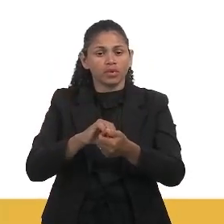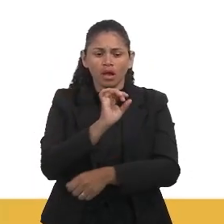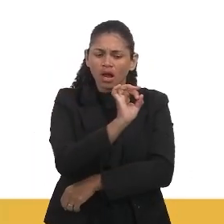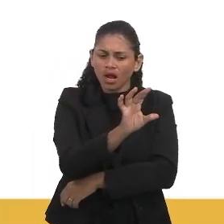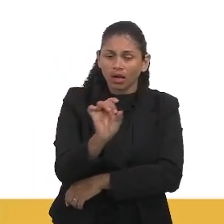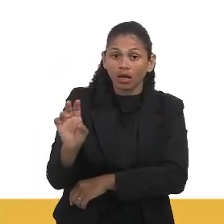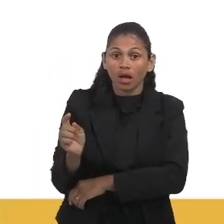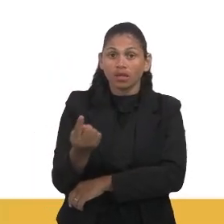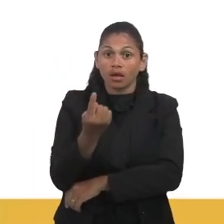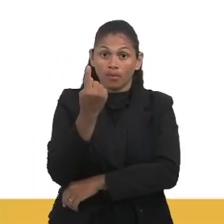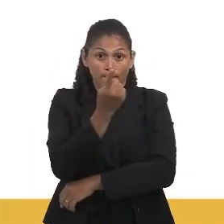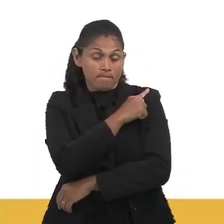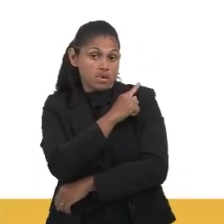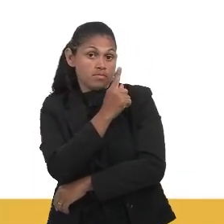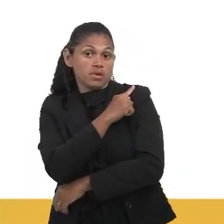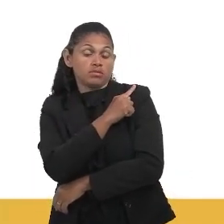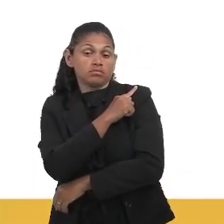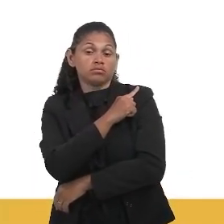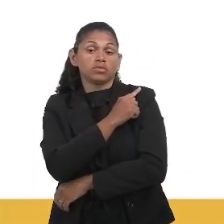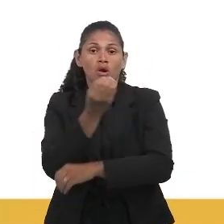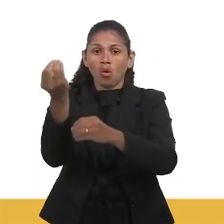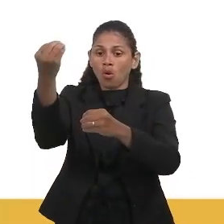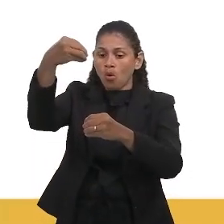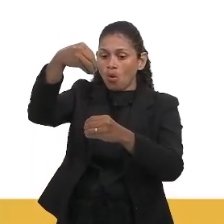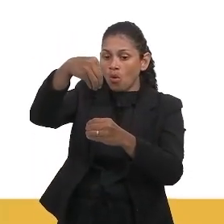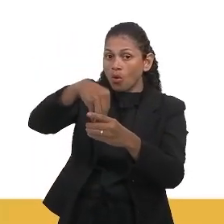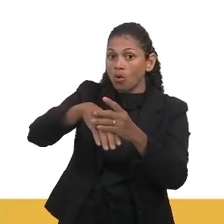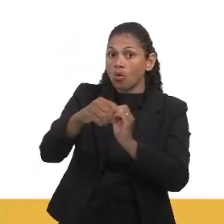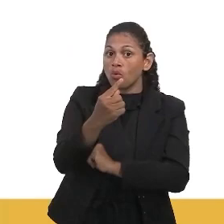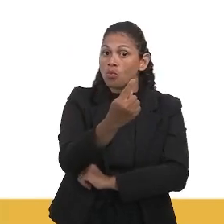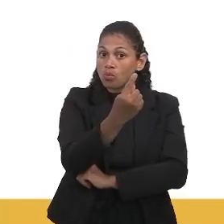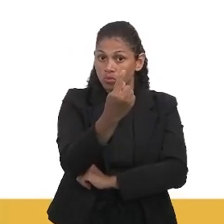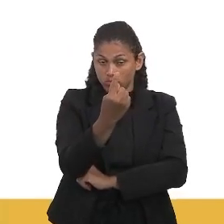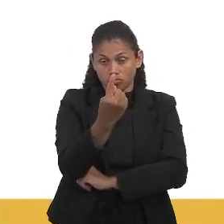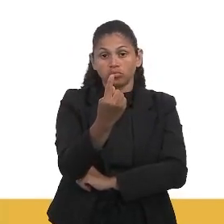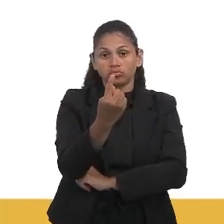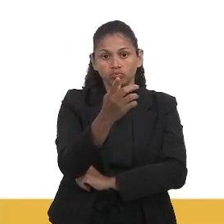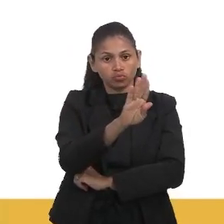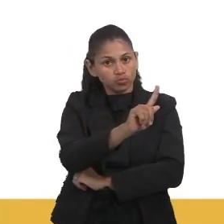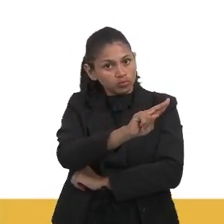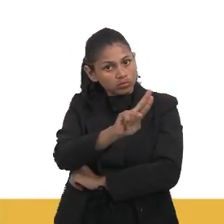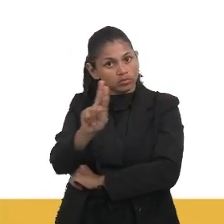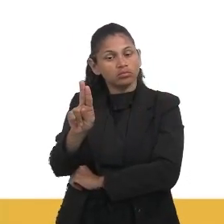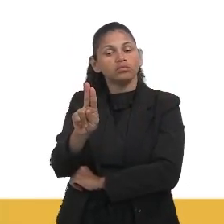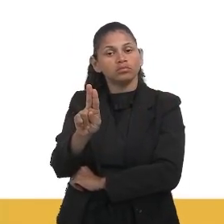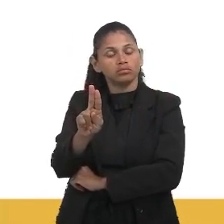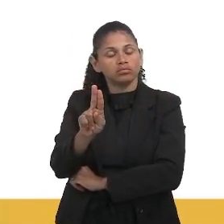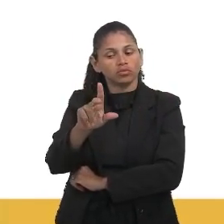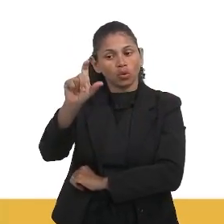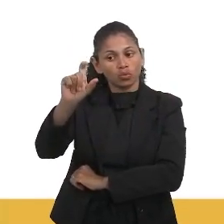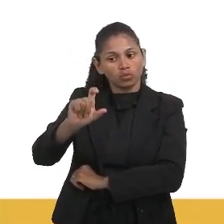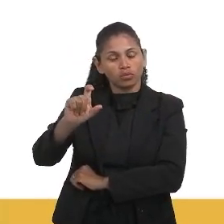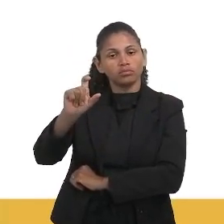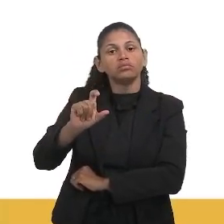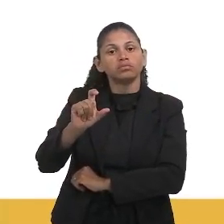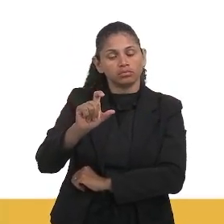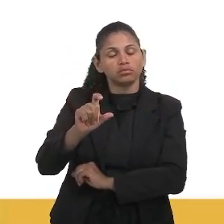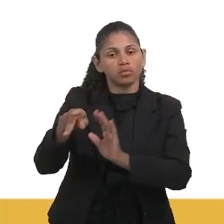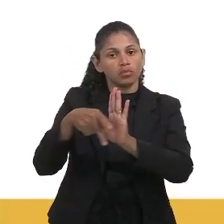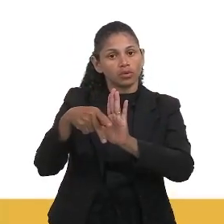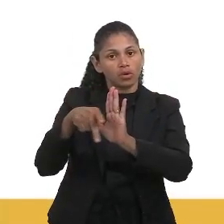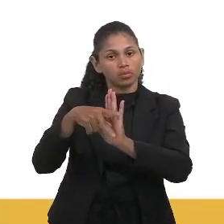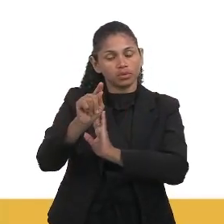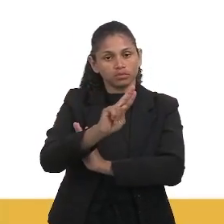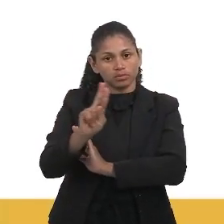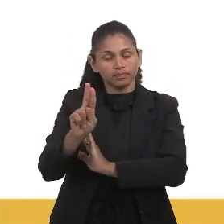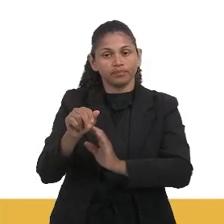estudante de primeiro ano será depositado um único cartão com o seu nome para cada estudante do